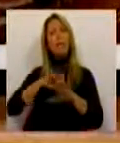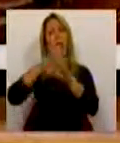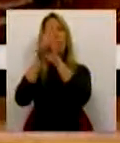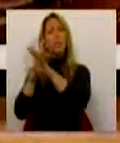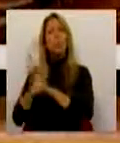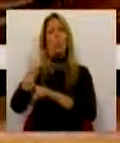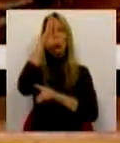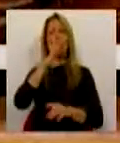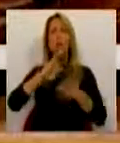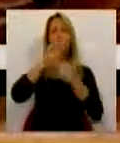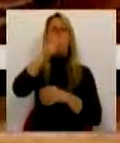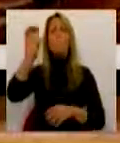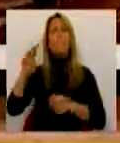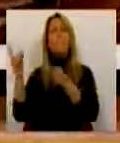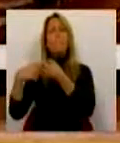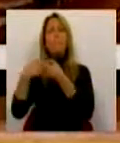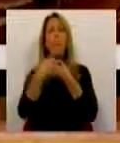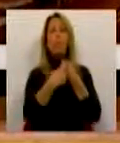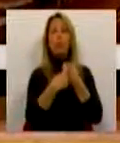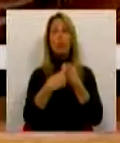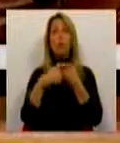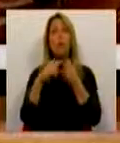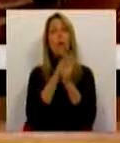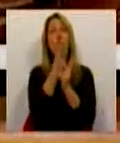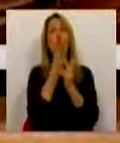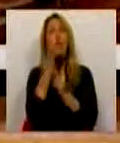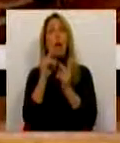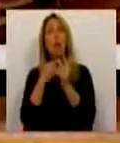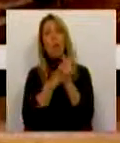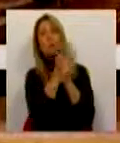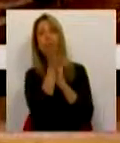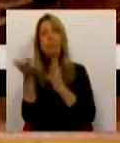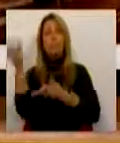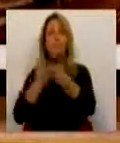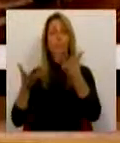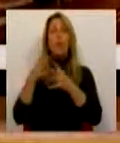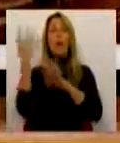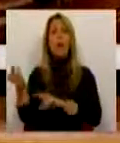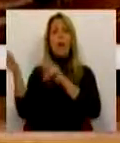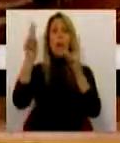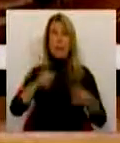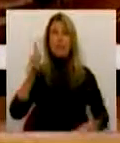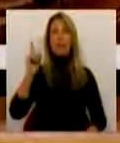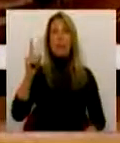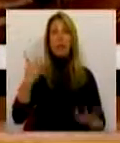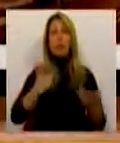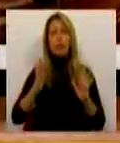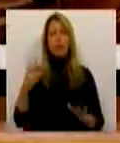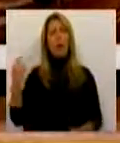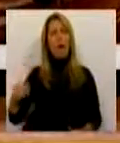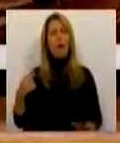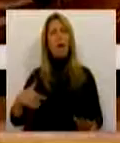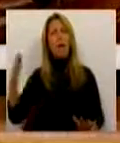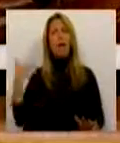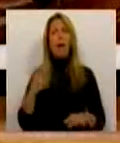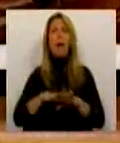no plano bilateral e multilateral. No que toca à transposição da diretiva relativa à execução de uma diretiva já existente